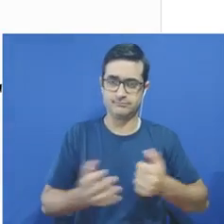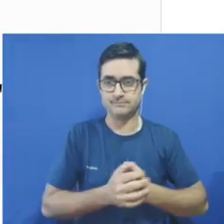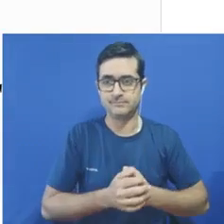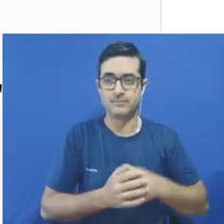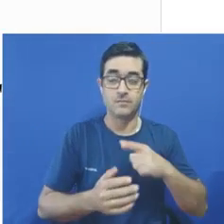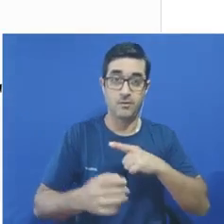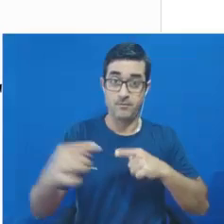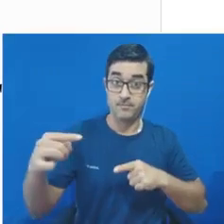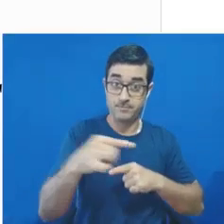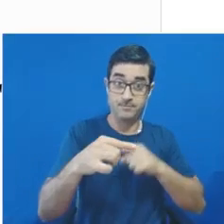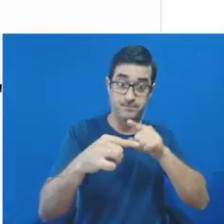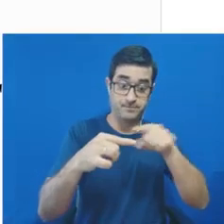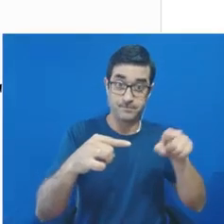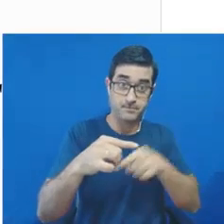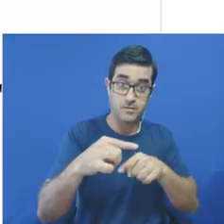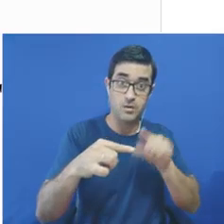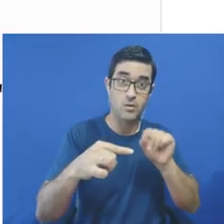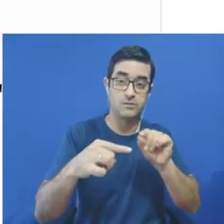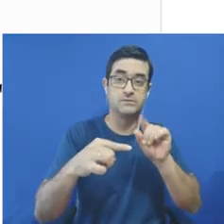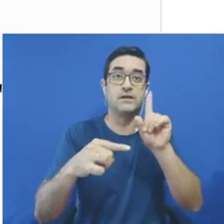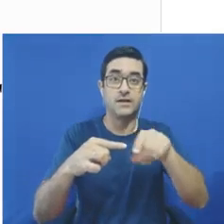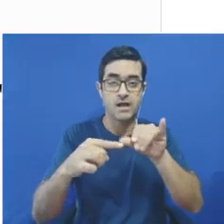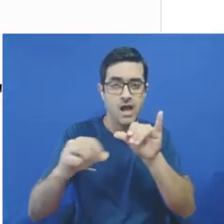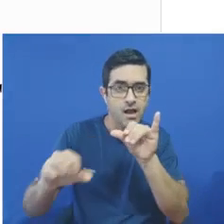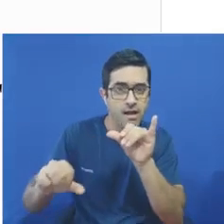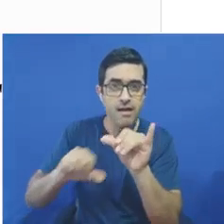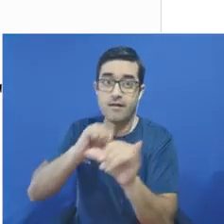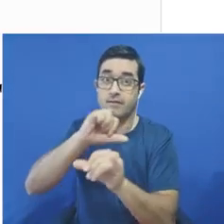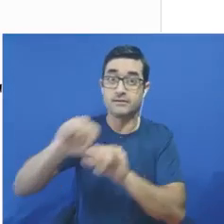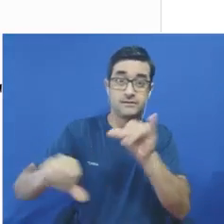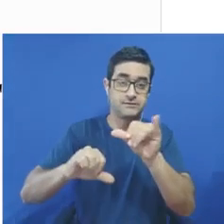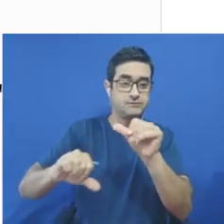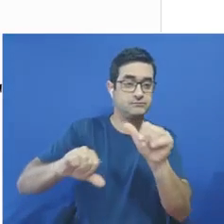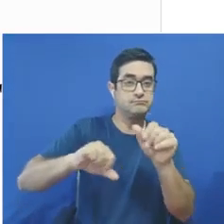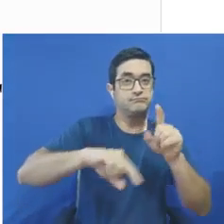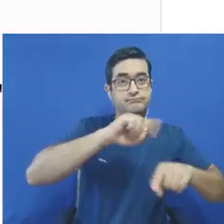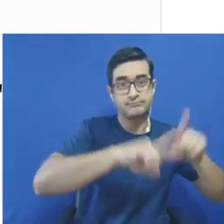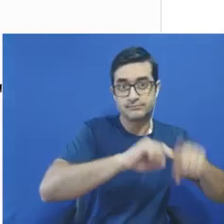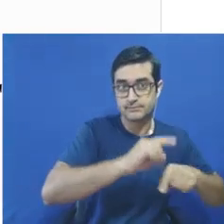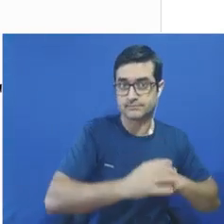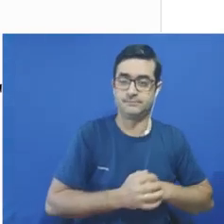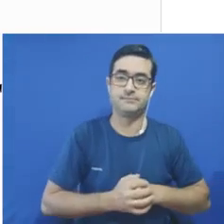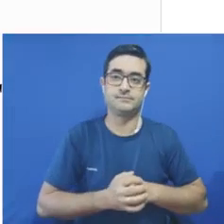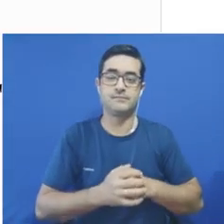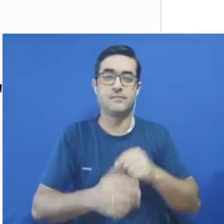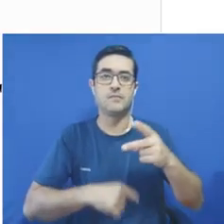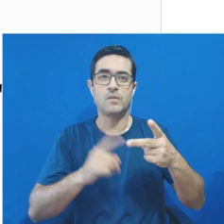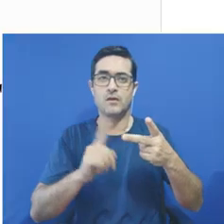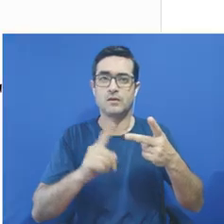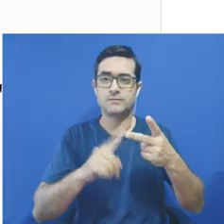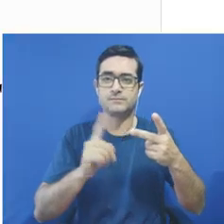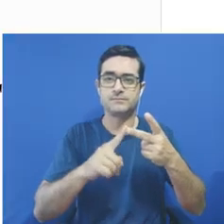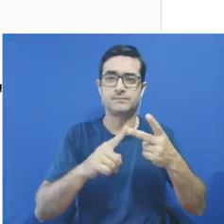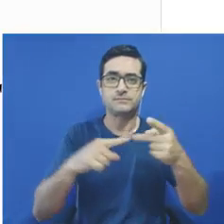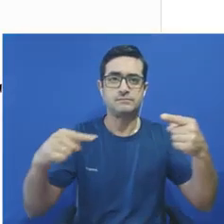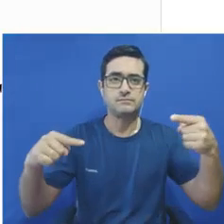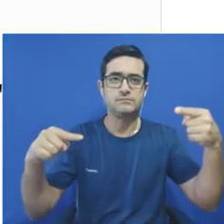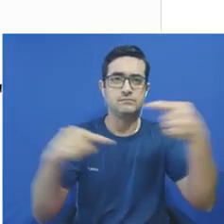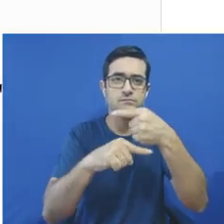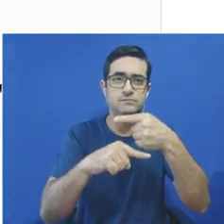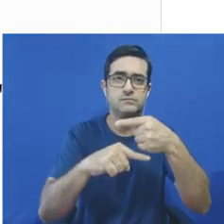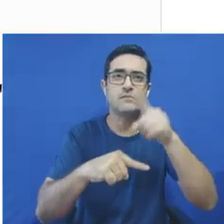Então, aqui eu tenho a seta da transformação, onde eu tenho reagentes formando produtos. Aqui eu tenho uma seta